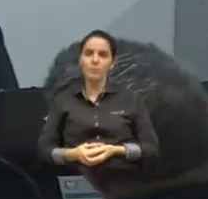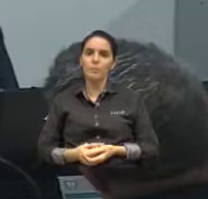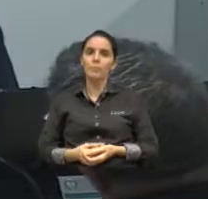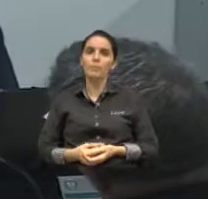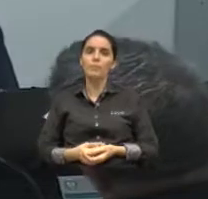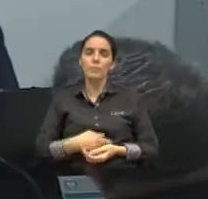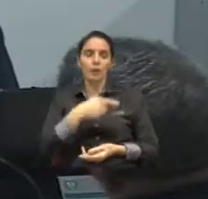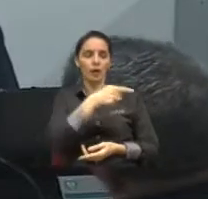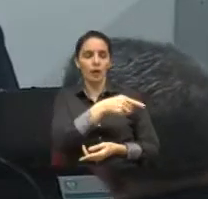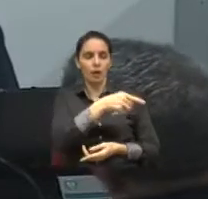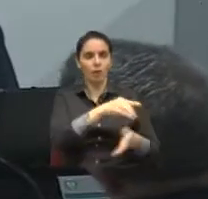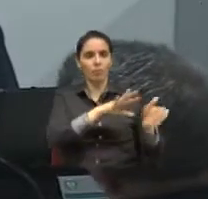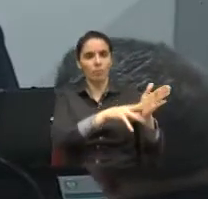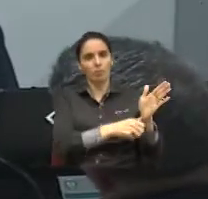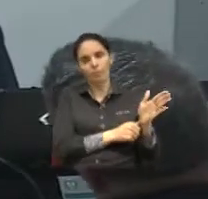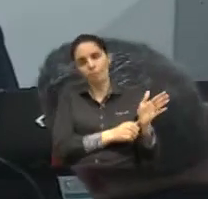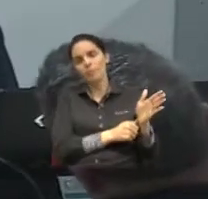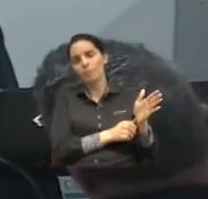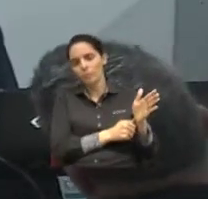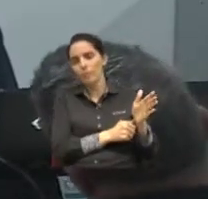marginal que ali se encontrava.